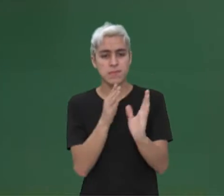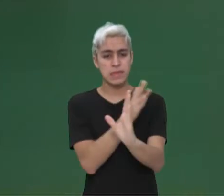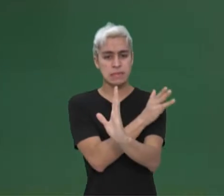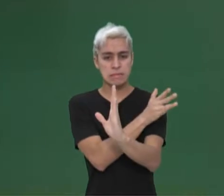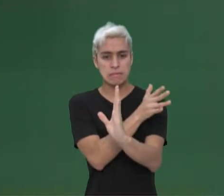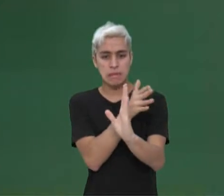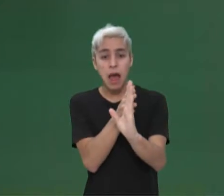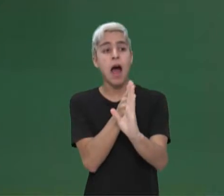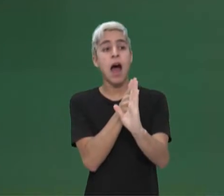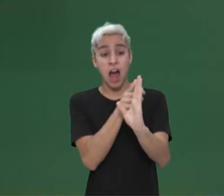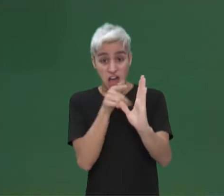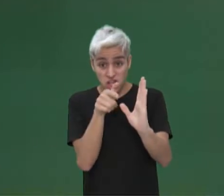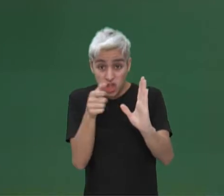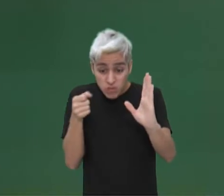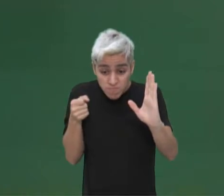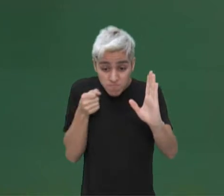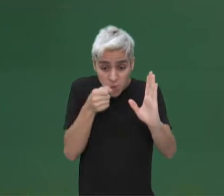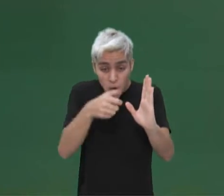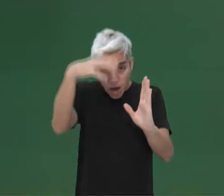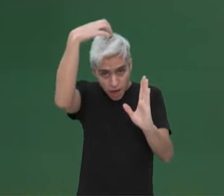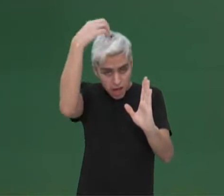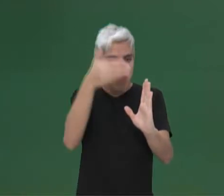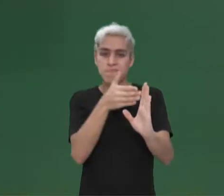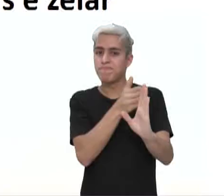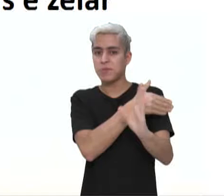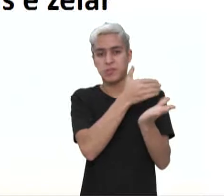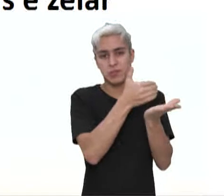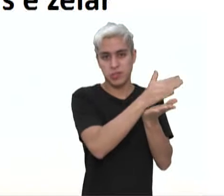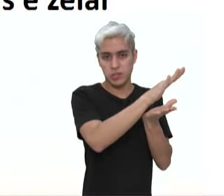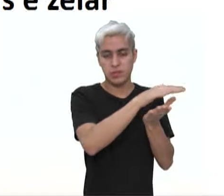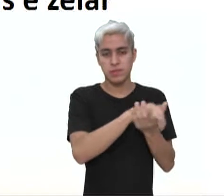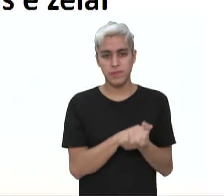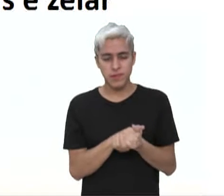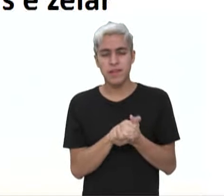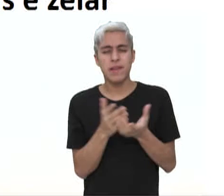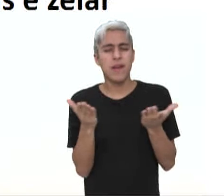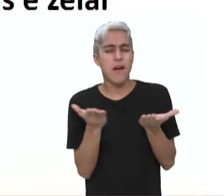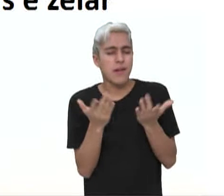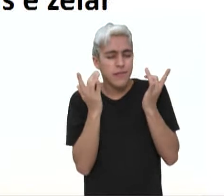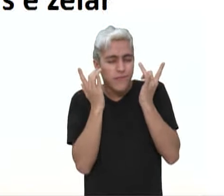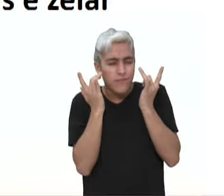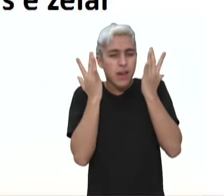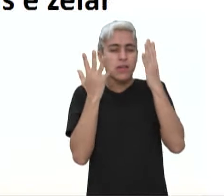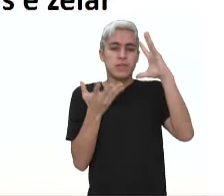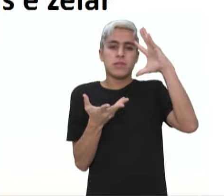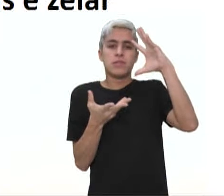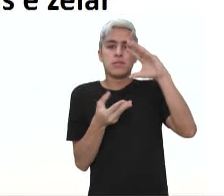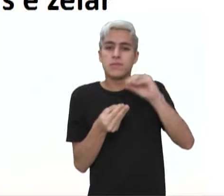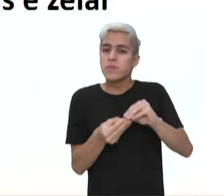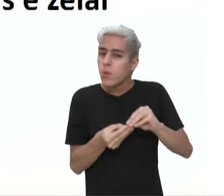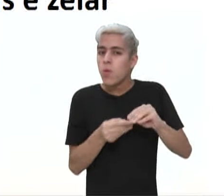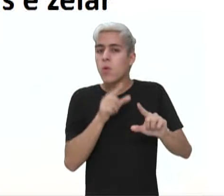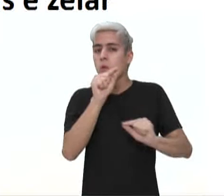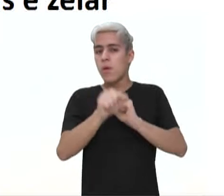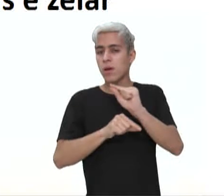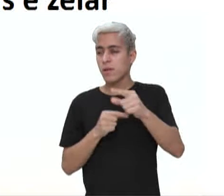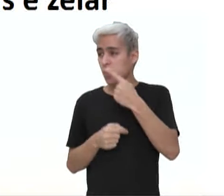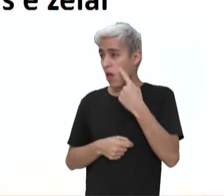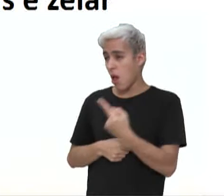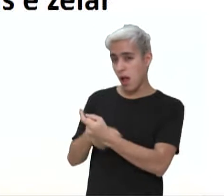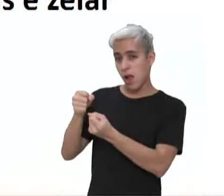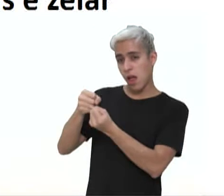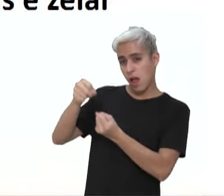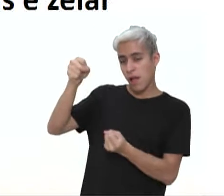os vice-reinos passarem a existir. Aqui fica mais fácil para você entender um pouco esse mapinha onde mostra